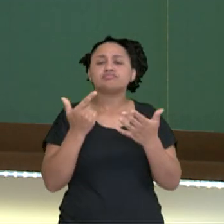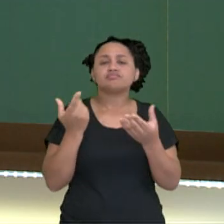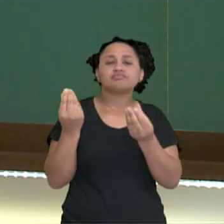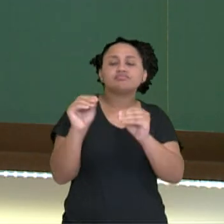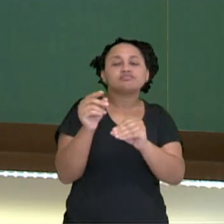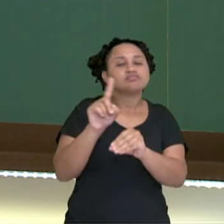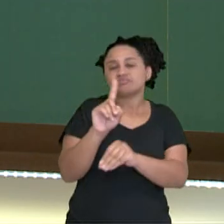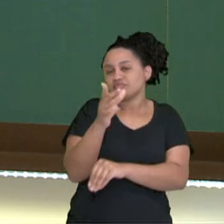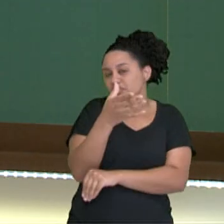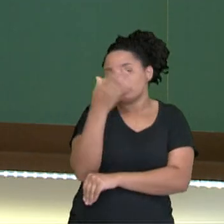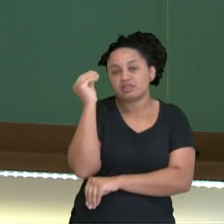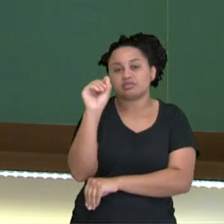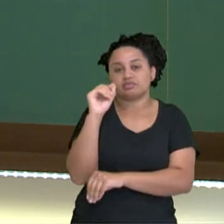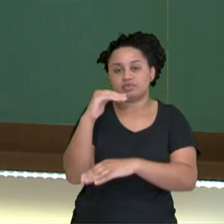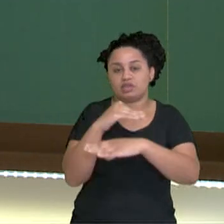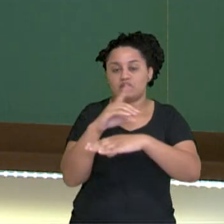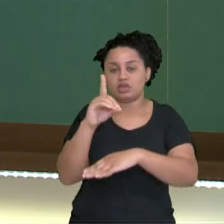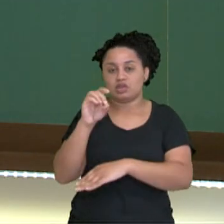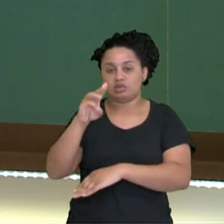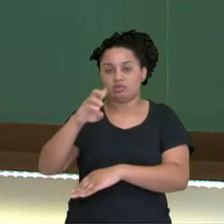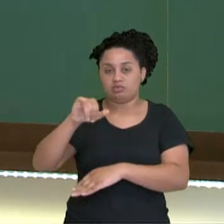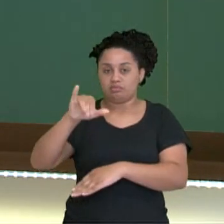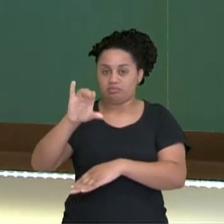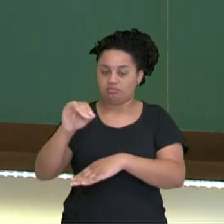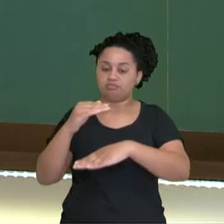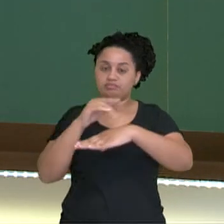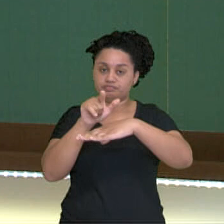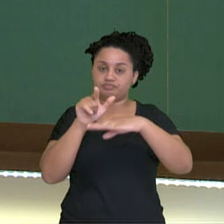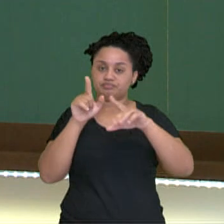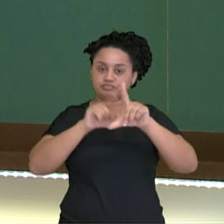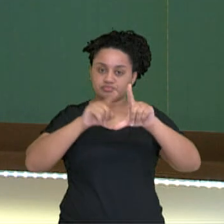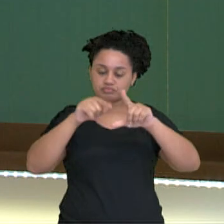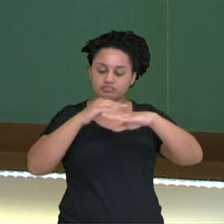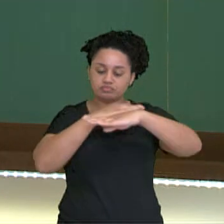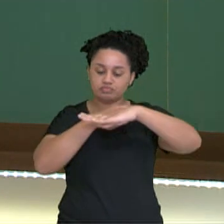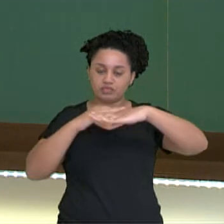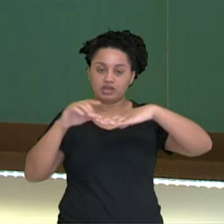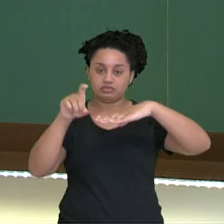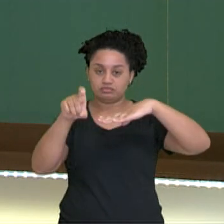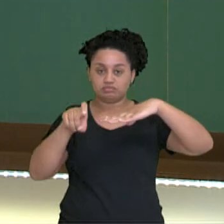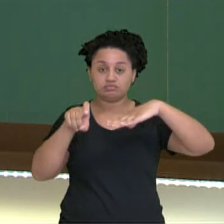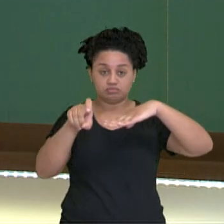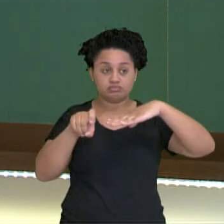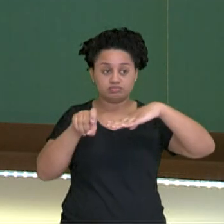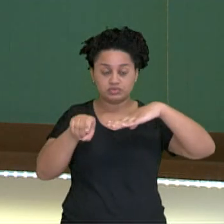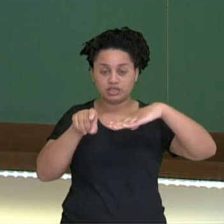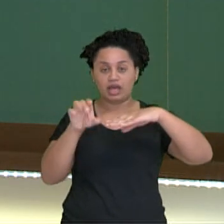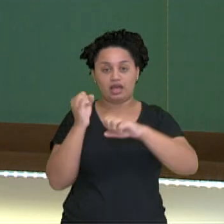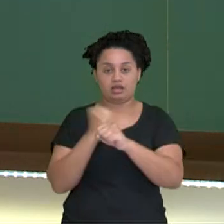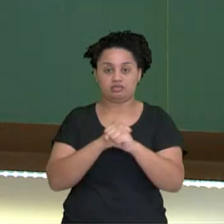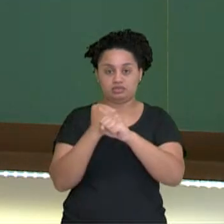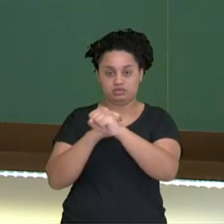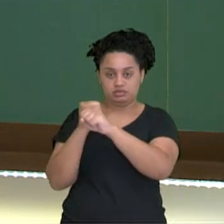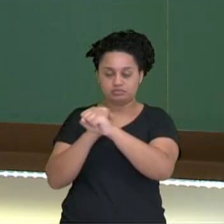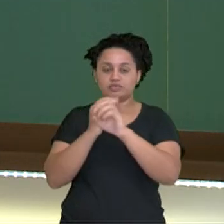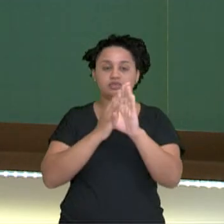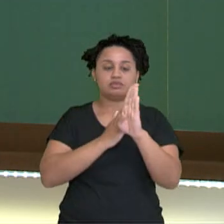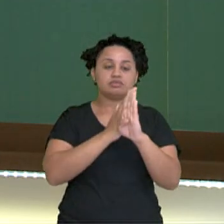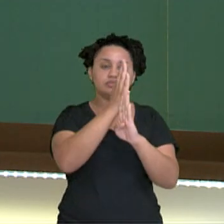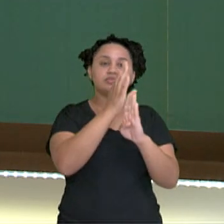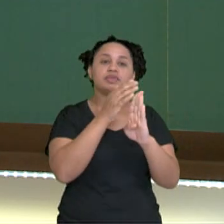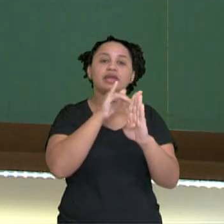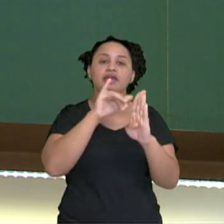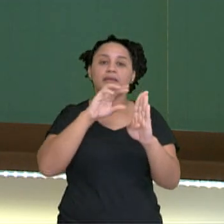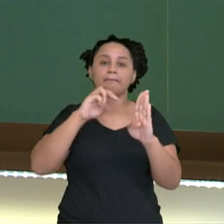não se esquecer que o domínio aqui, onde na representação do eixo X está a parte dos anos, e o conjunto